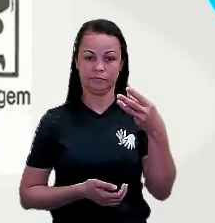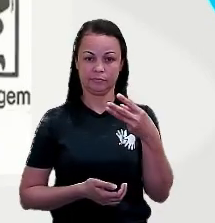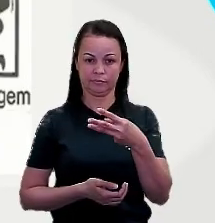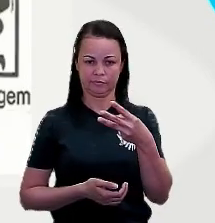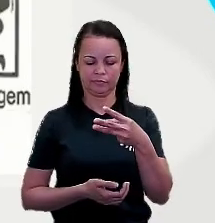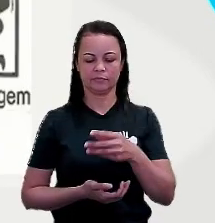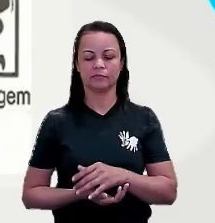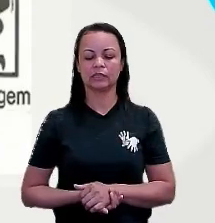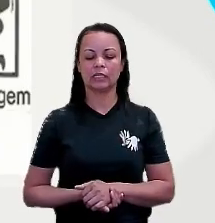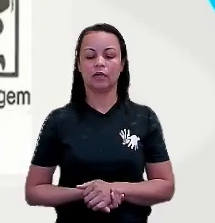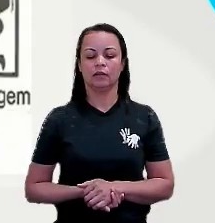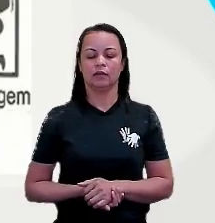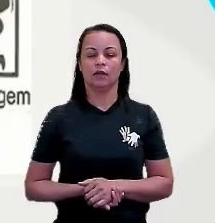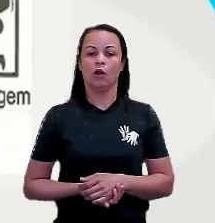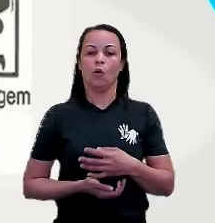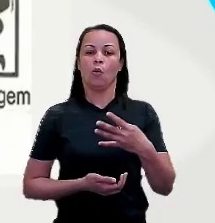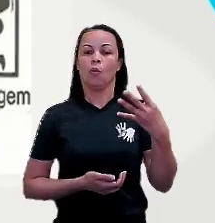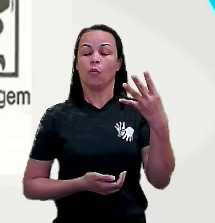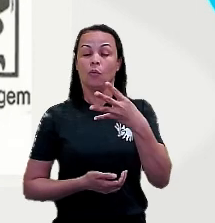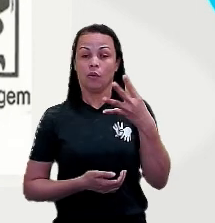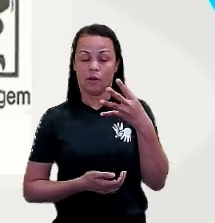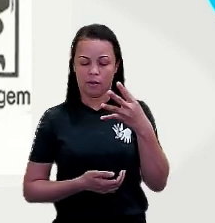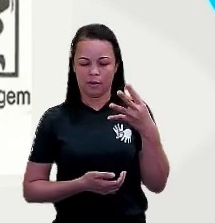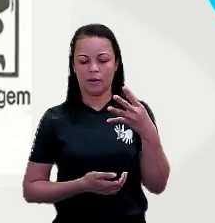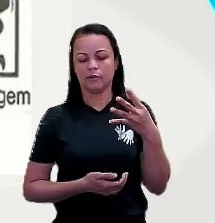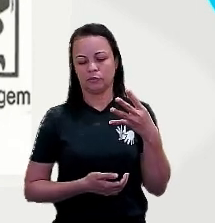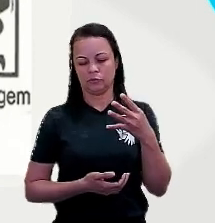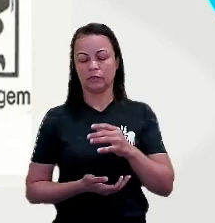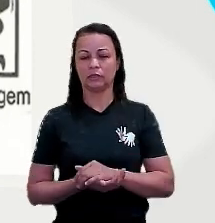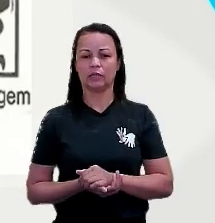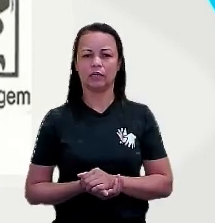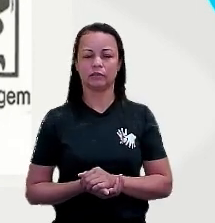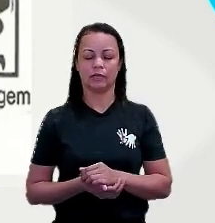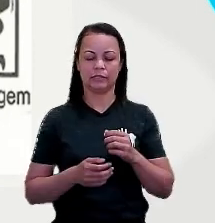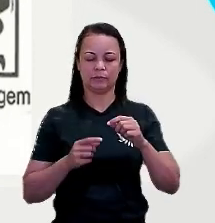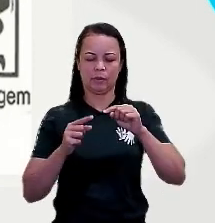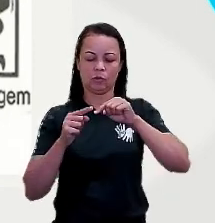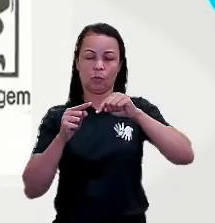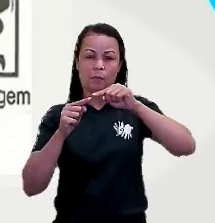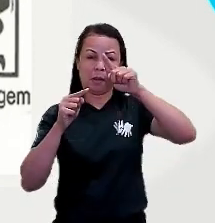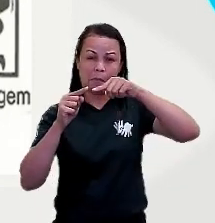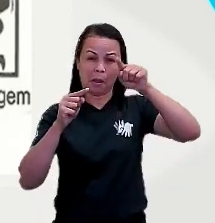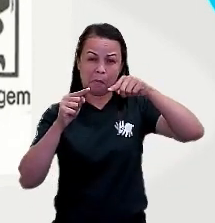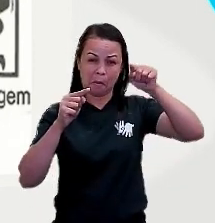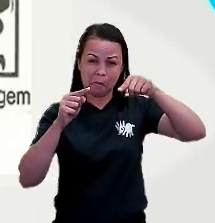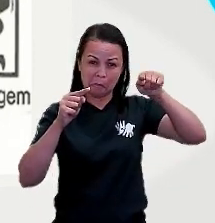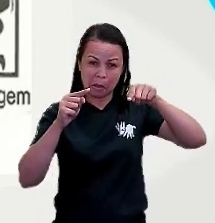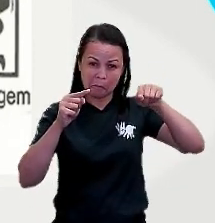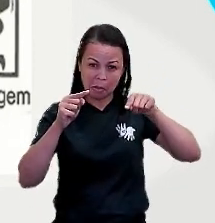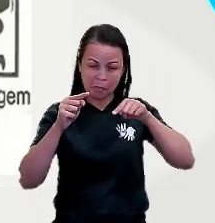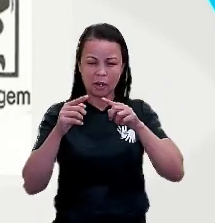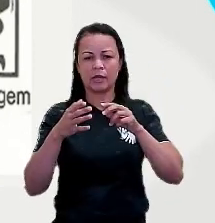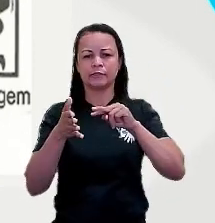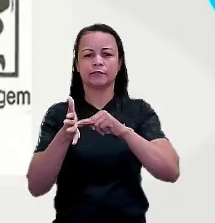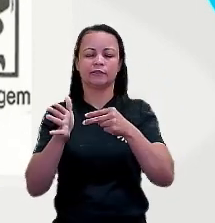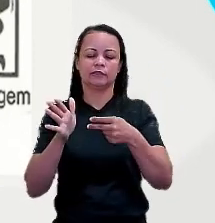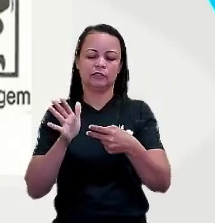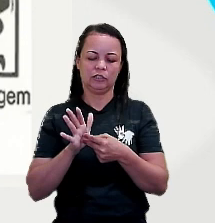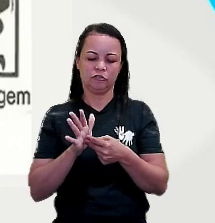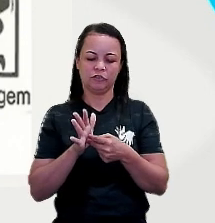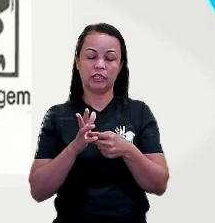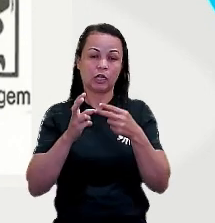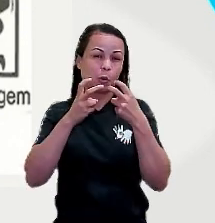quadrinho. O quarto quadrinho, esse balão todo cheio de pontas espetados, significa